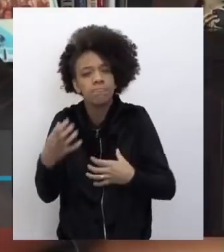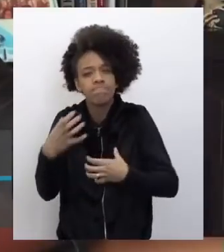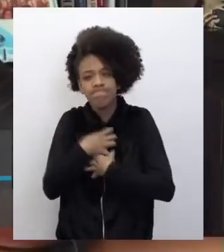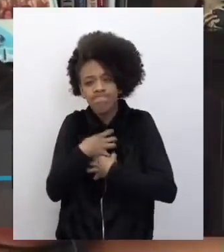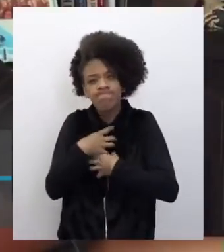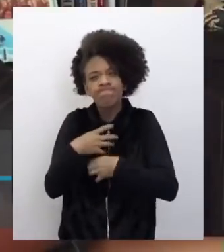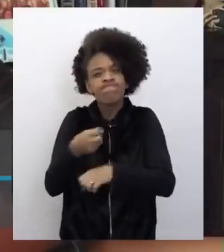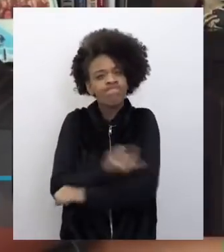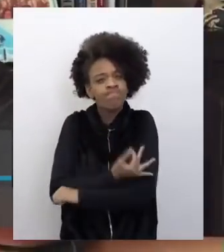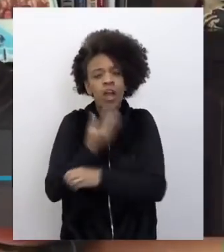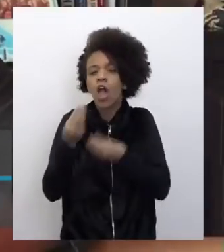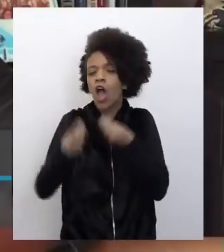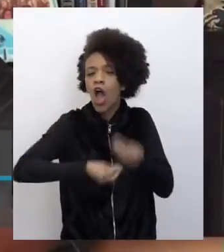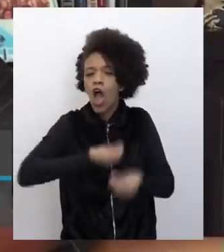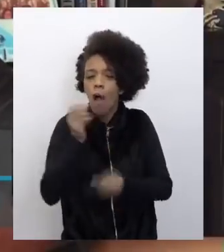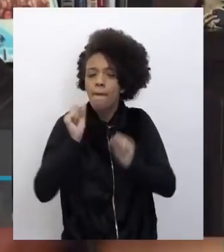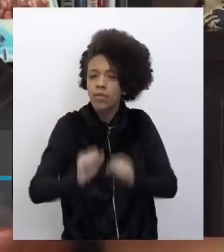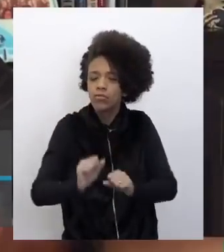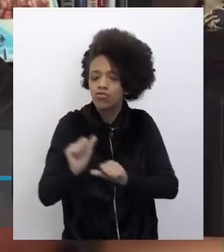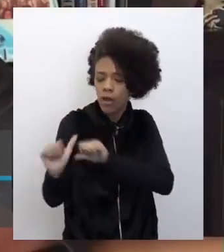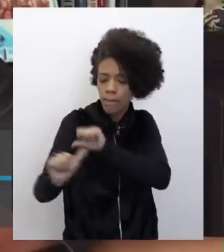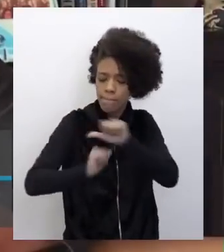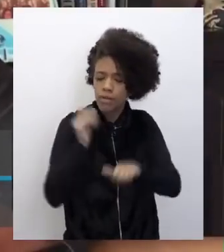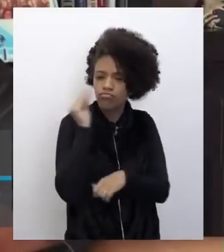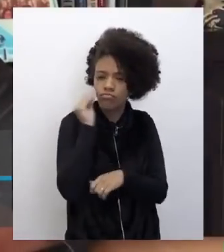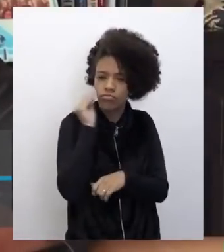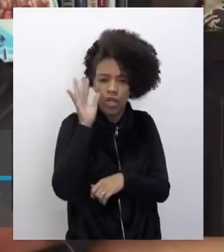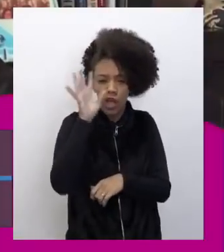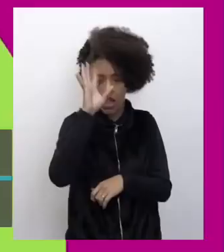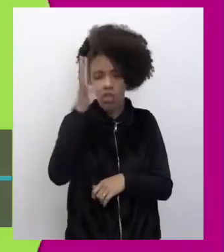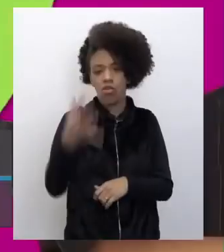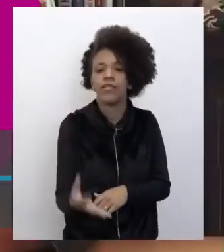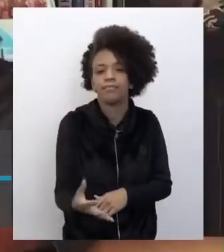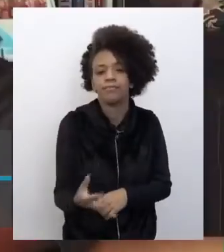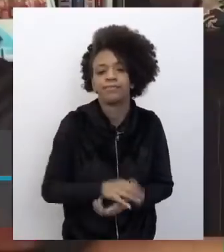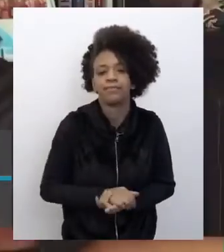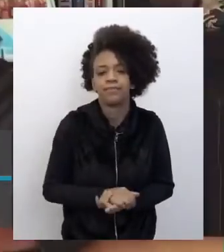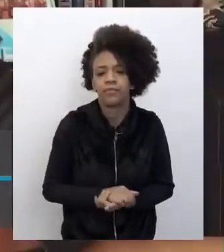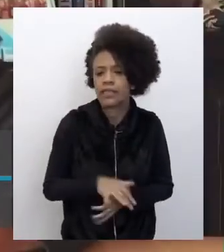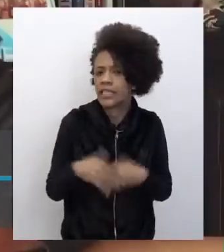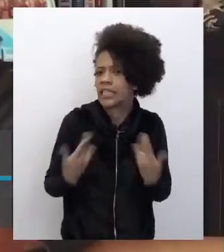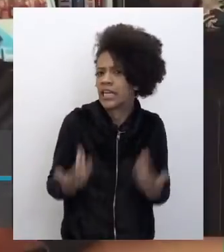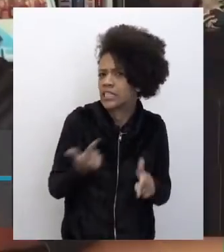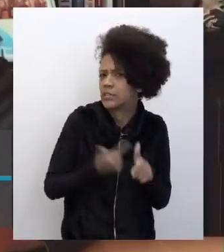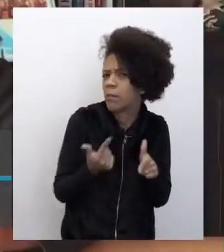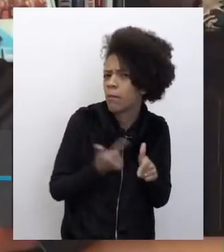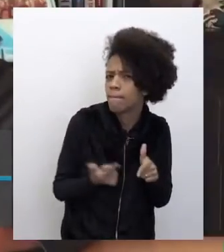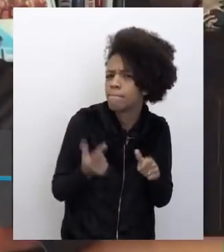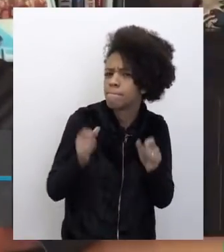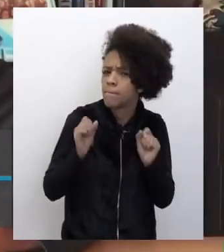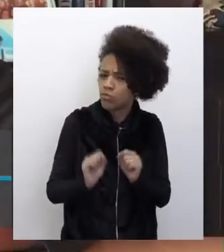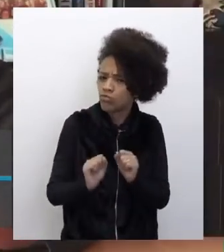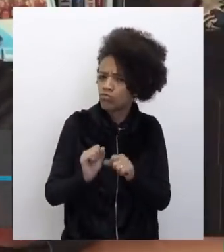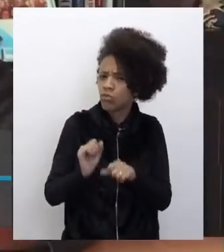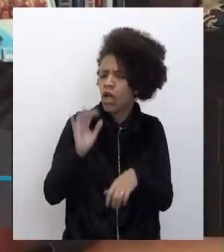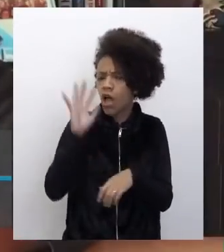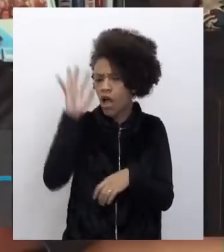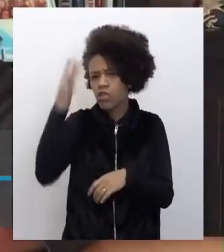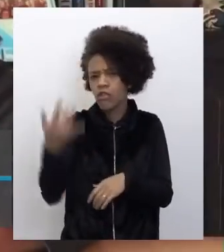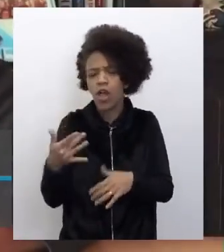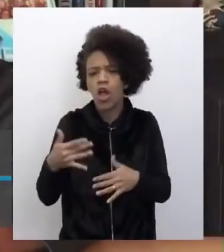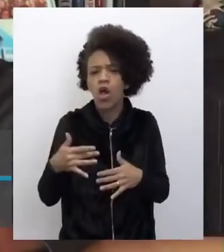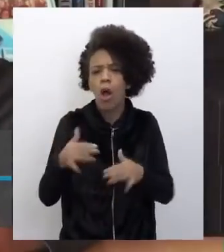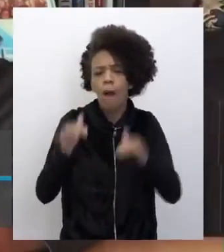e como vocês poderiam, de alguma forma, tentar solucioná-los. Será que esse problema poderia ser resolvido criando uma campanha